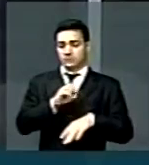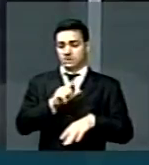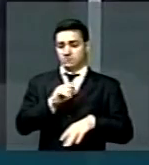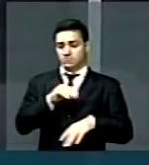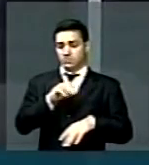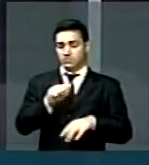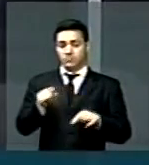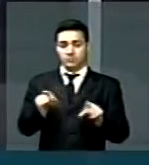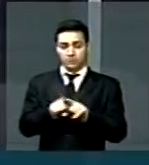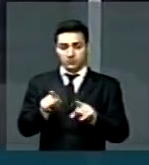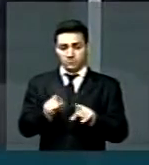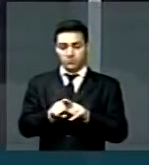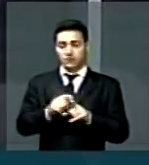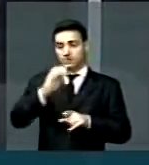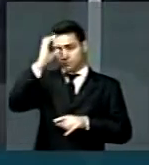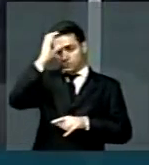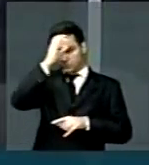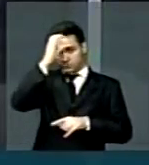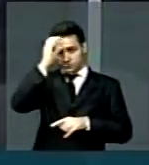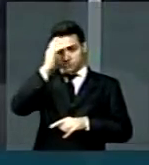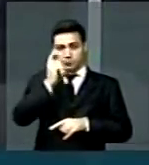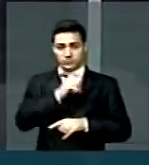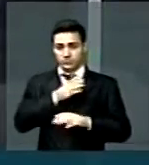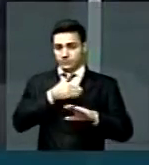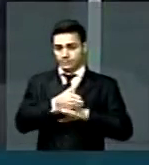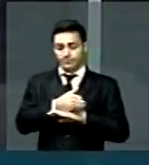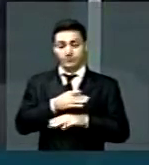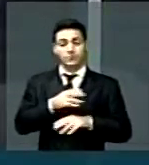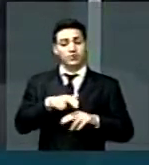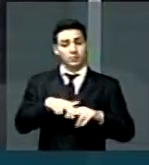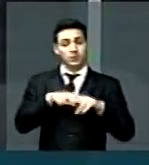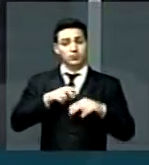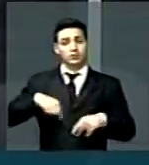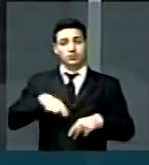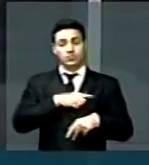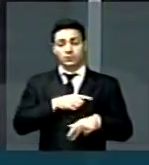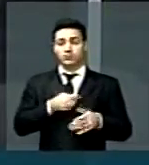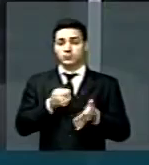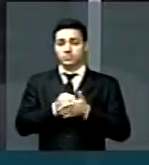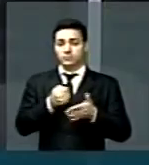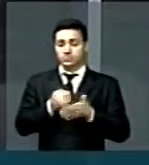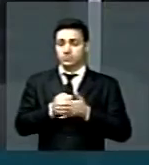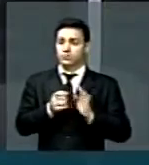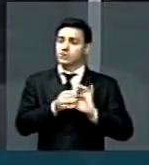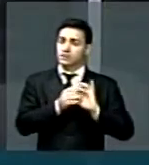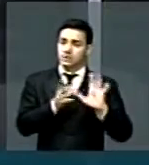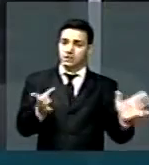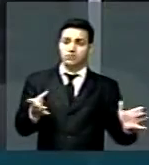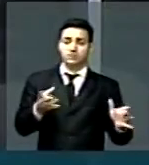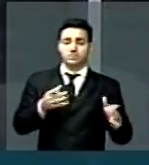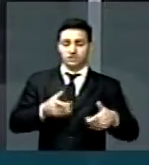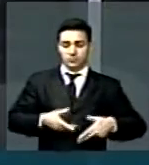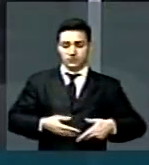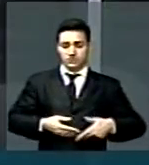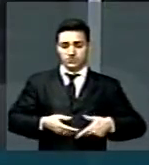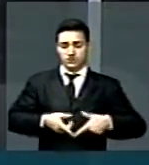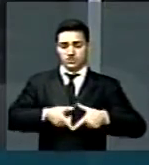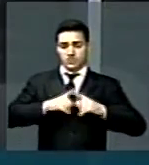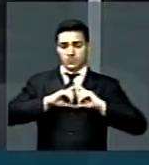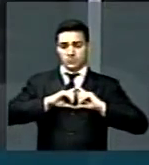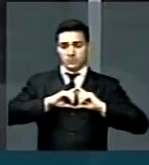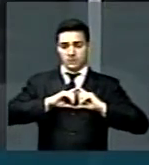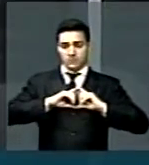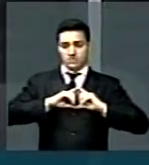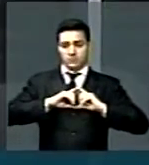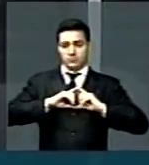também cristãs. Exigimos desde esta tribuna a libertação de Jerusalém para que seja uma cidade aberta